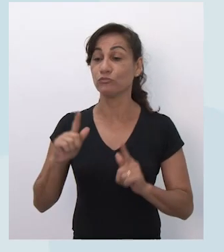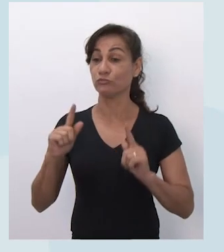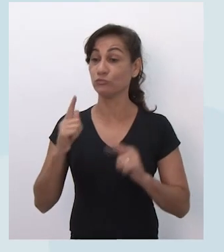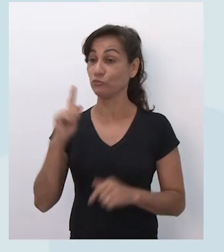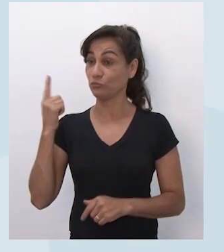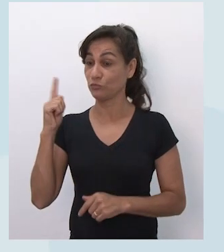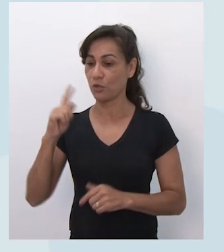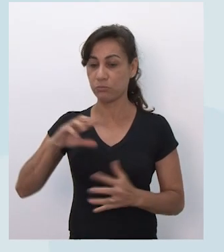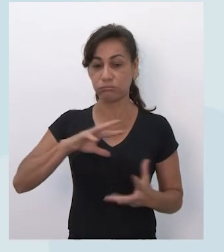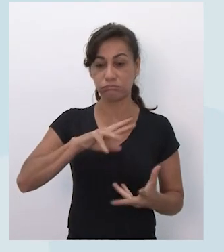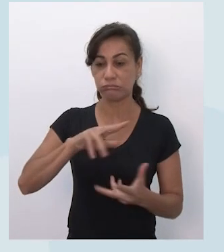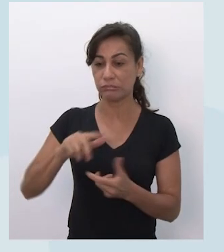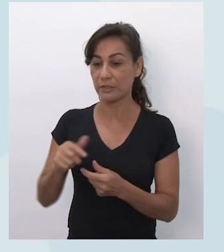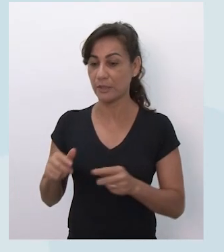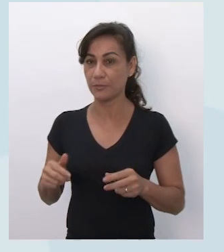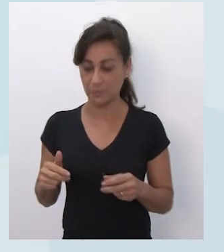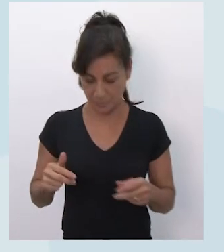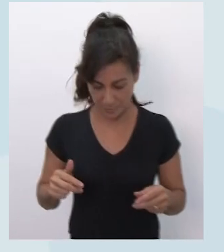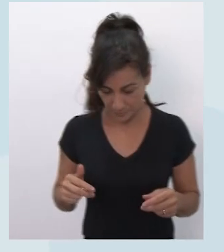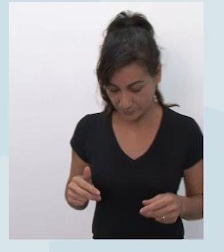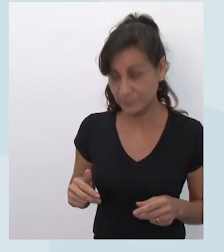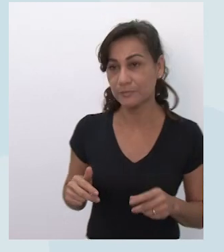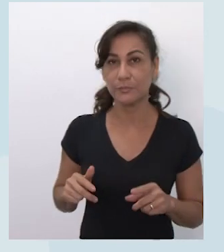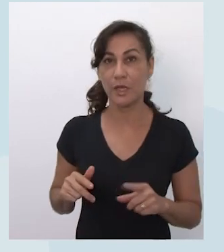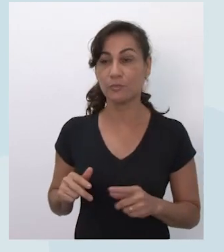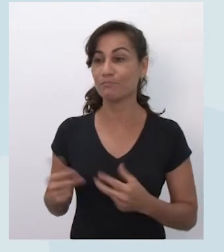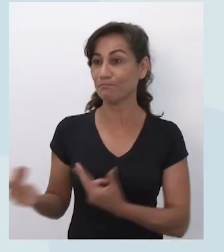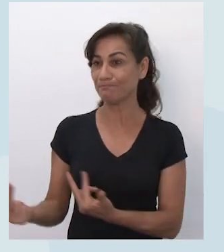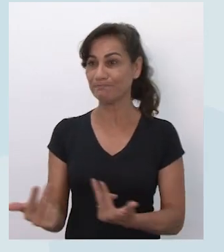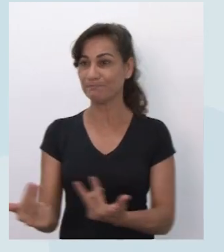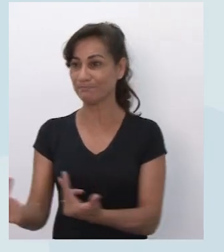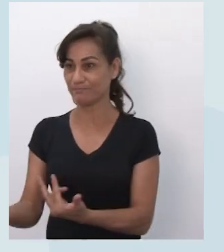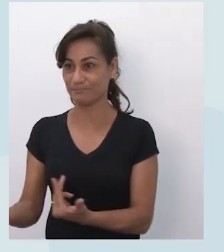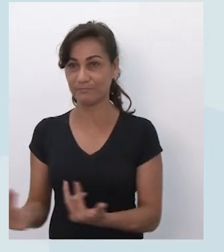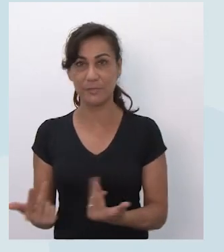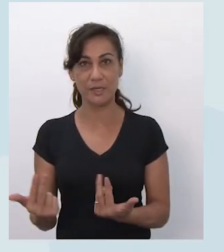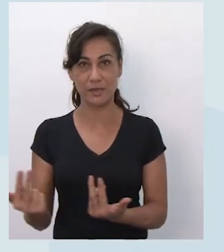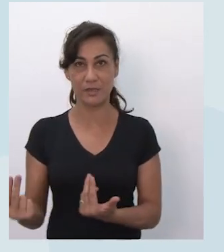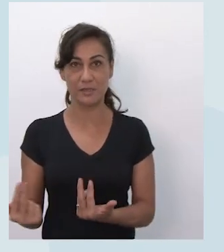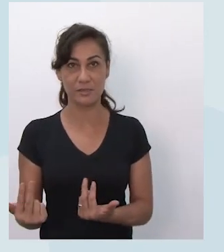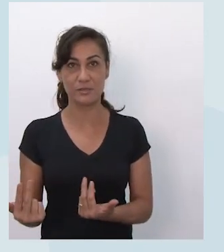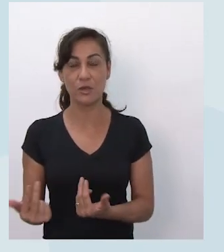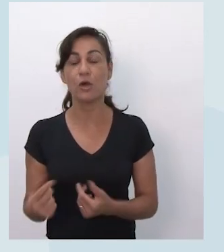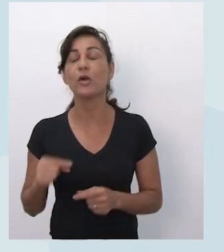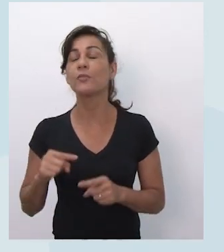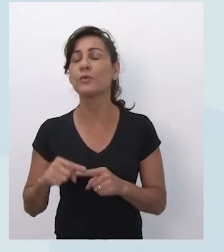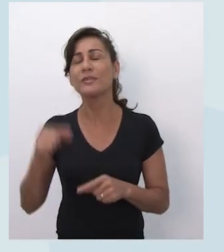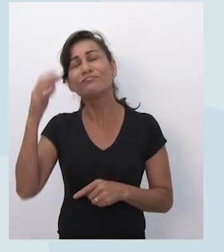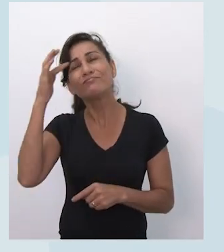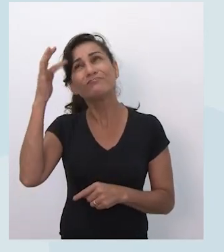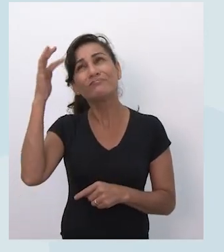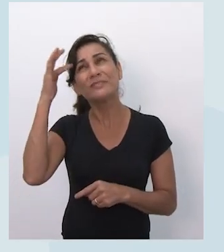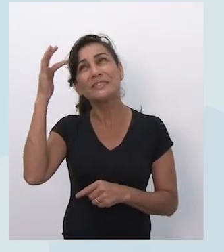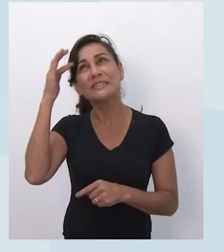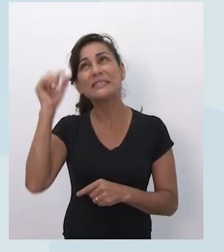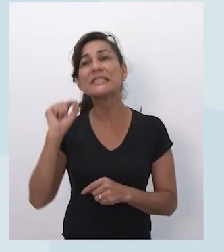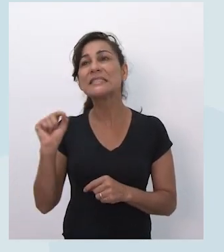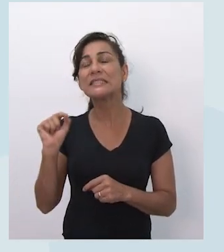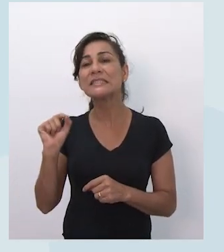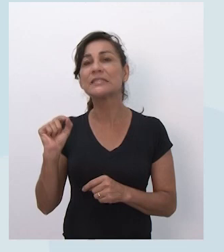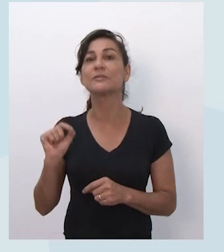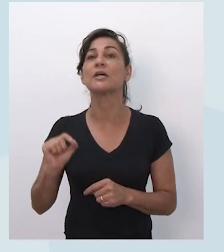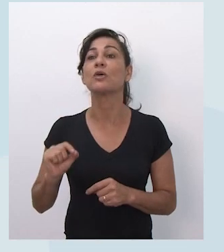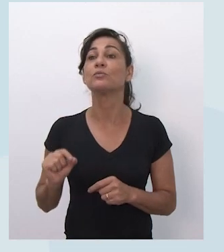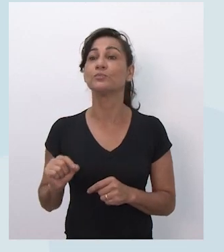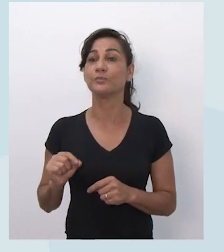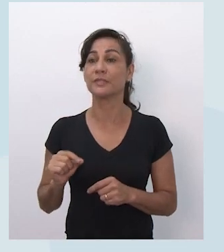comparável a outro, né? A identificação das semelhanças entre fenômenos geográficos é o início da compreensão da unidade terrestre.